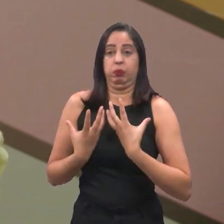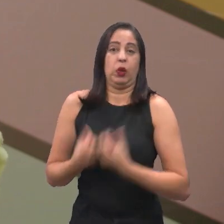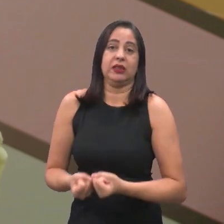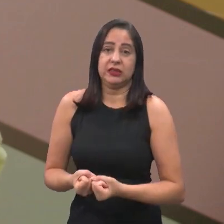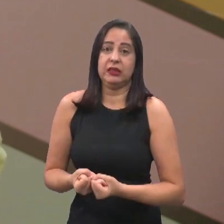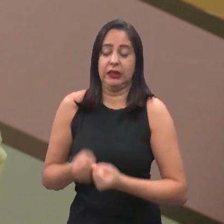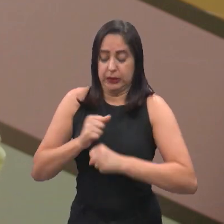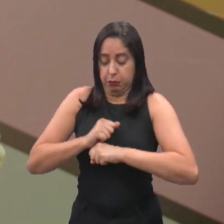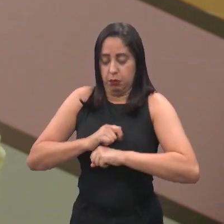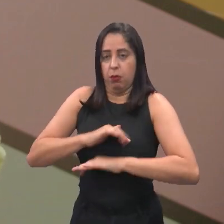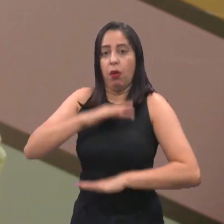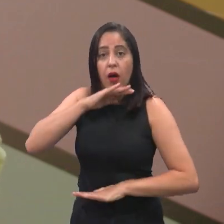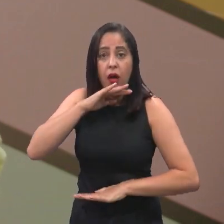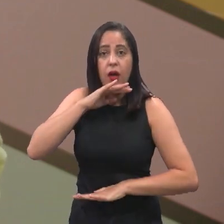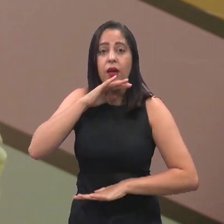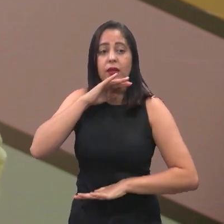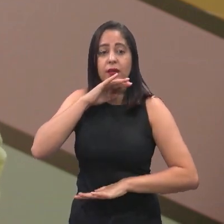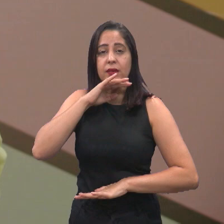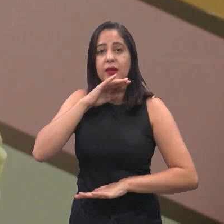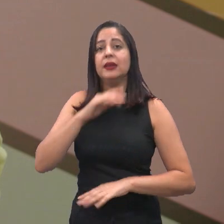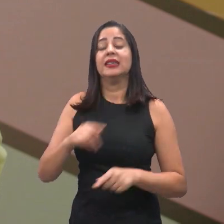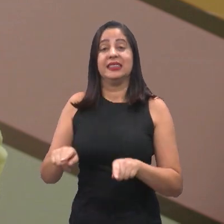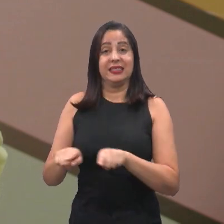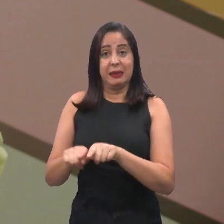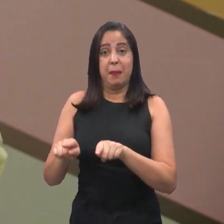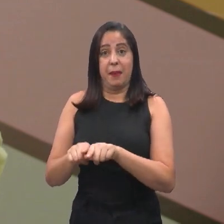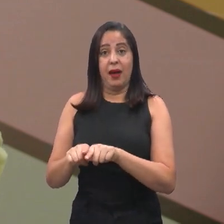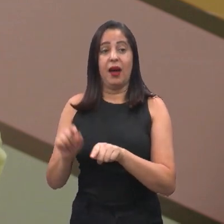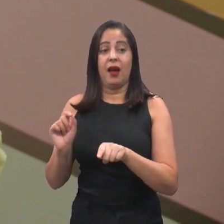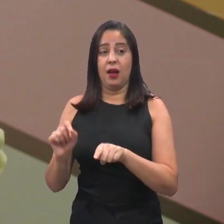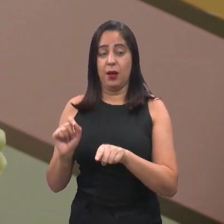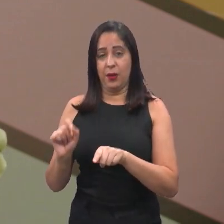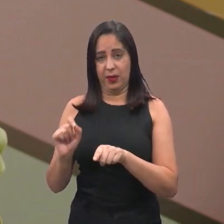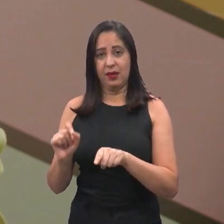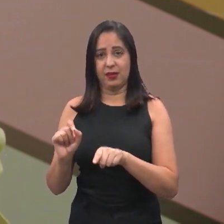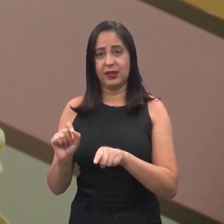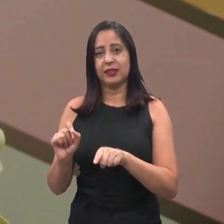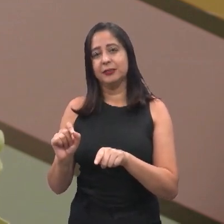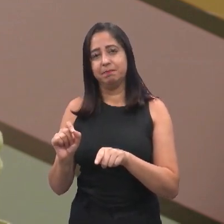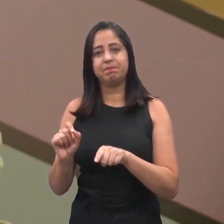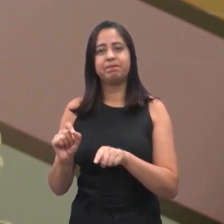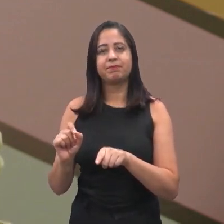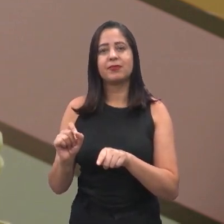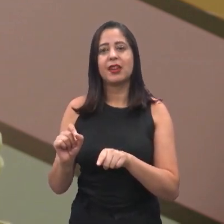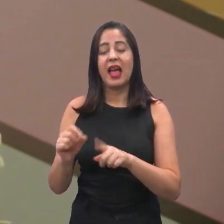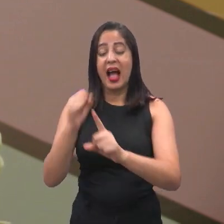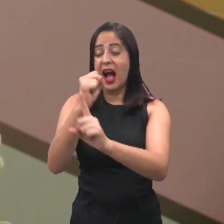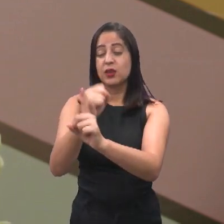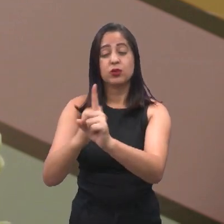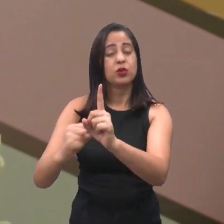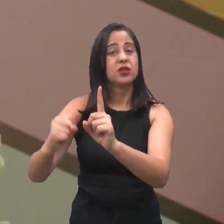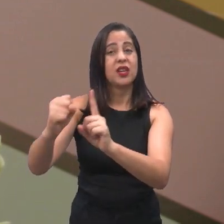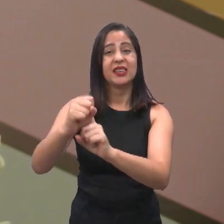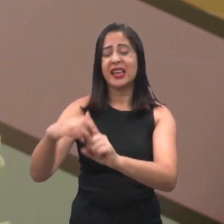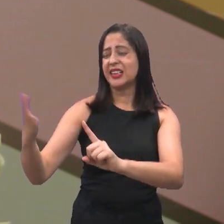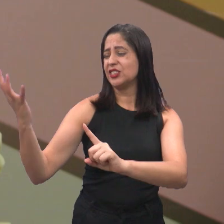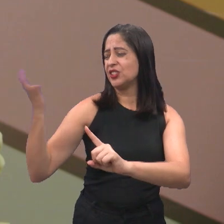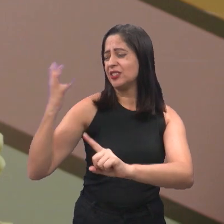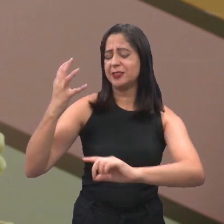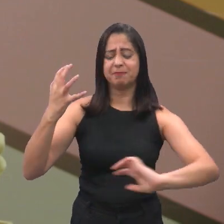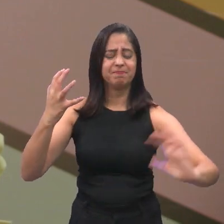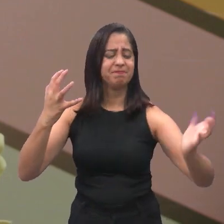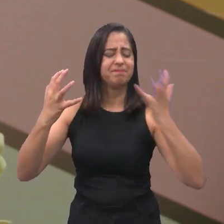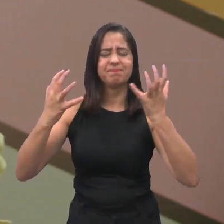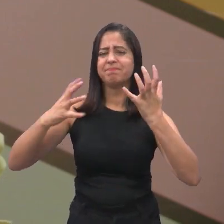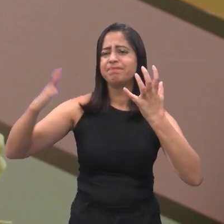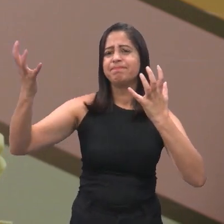isso é uma resposta social também, sabe? De como a sociedade, a nossa comunidade espera que